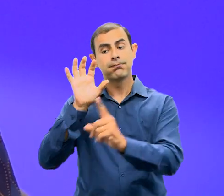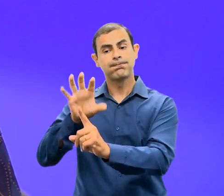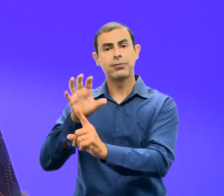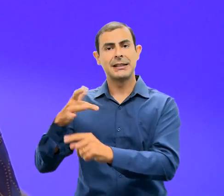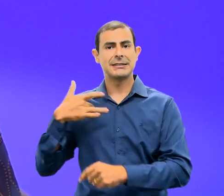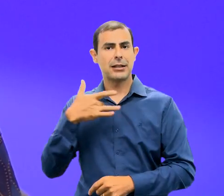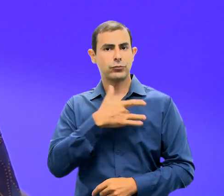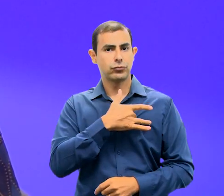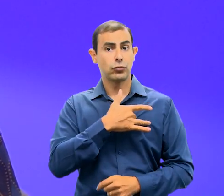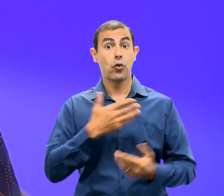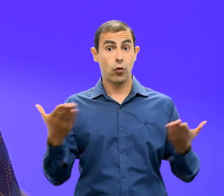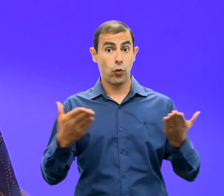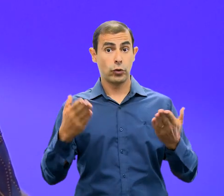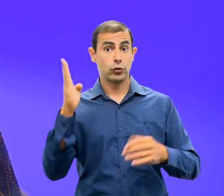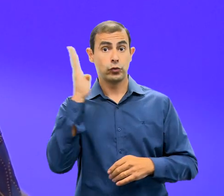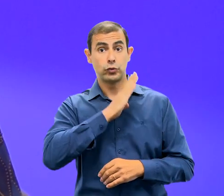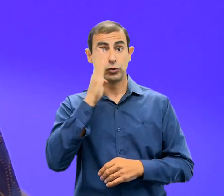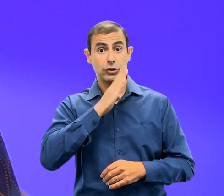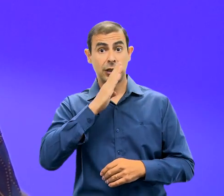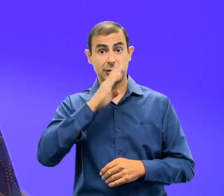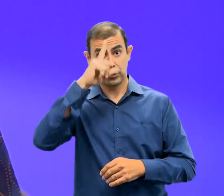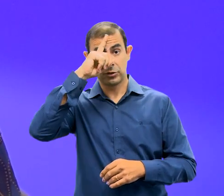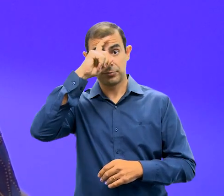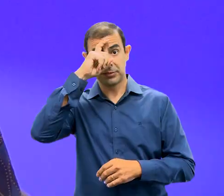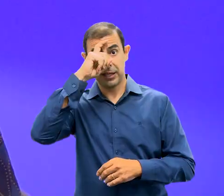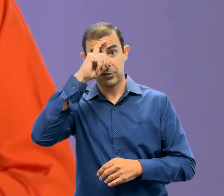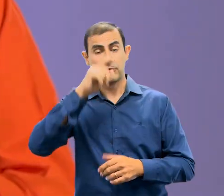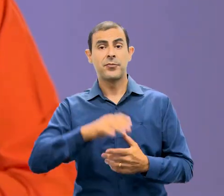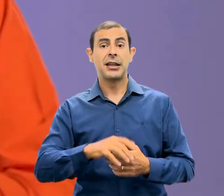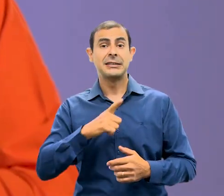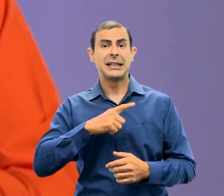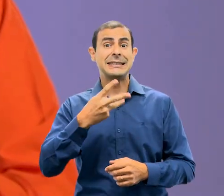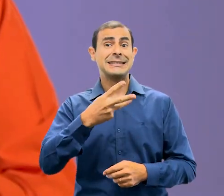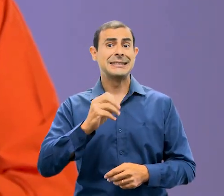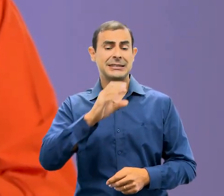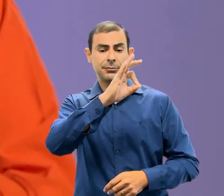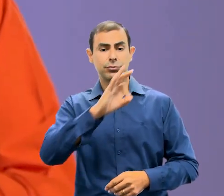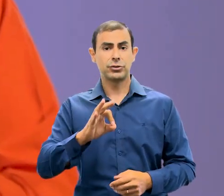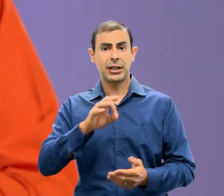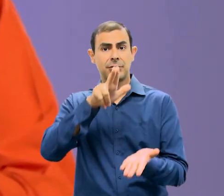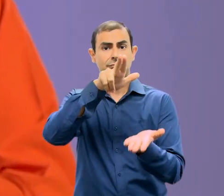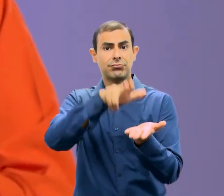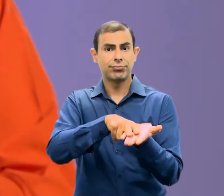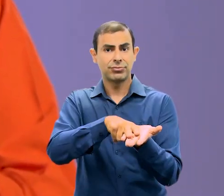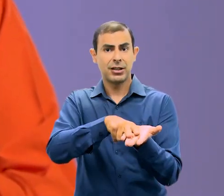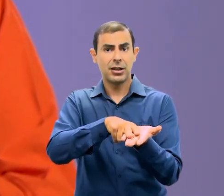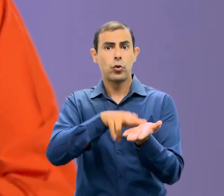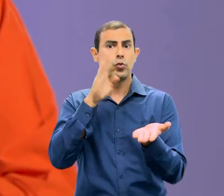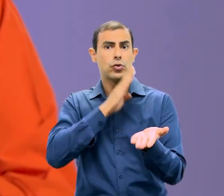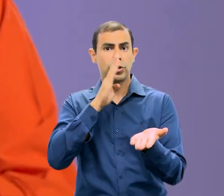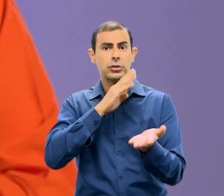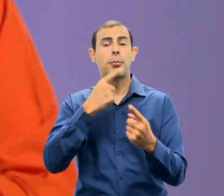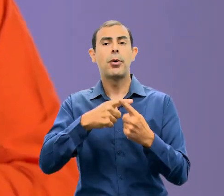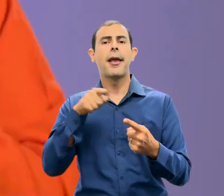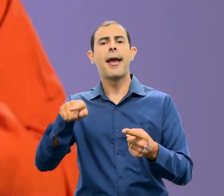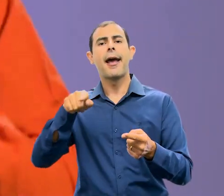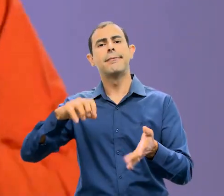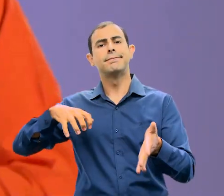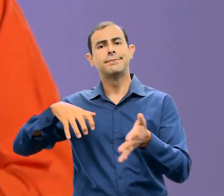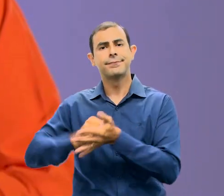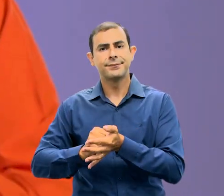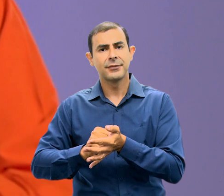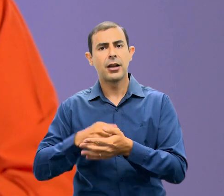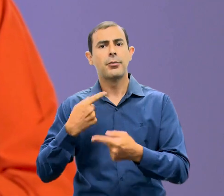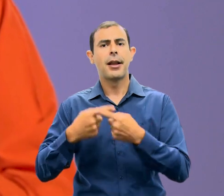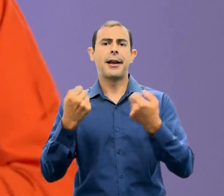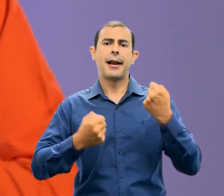nas urgências e emergências de Campo Grande, cerca de 30% dos leitos são ocupados com acidentes, advindos, então,